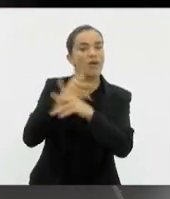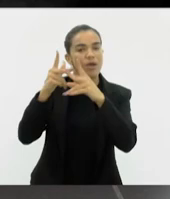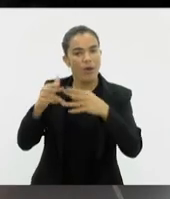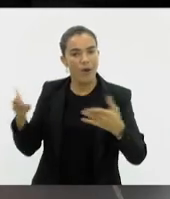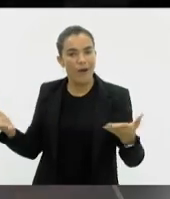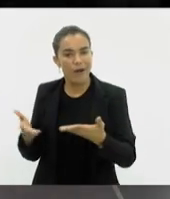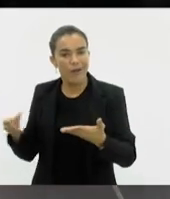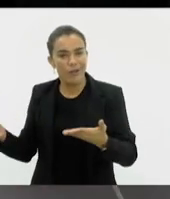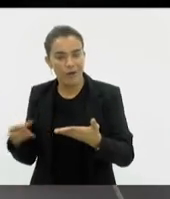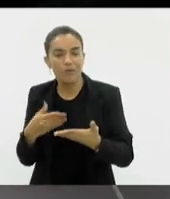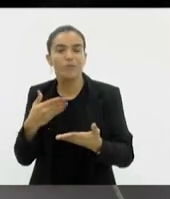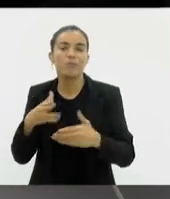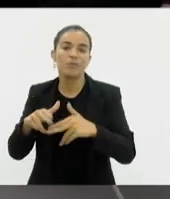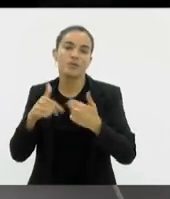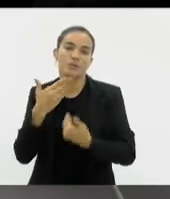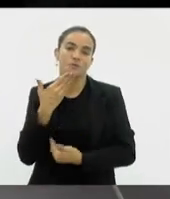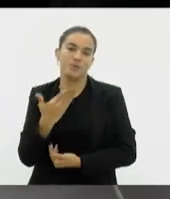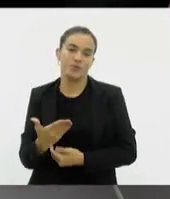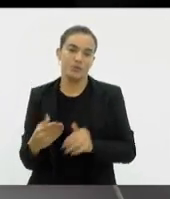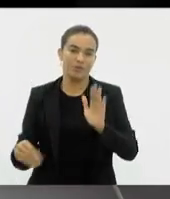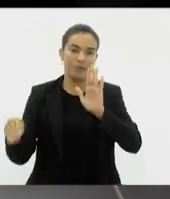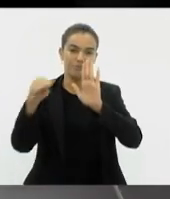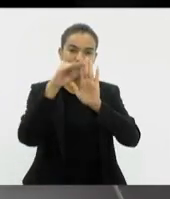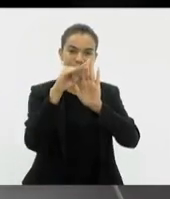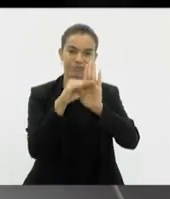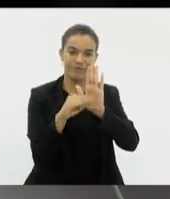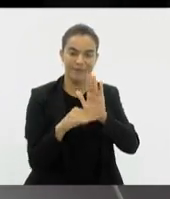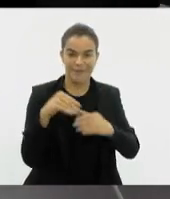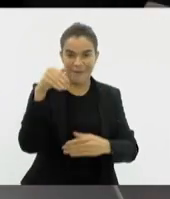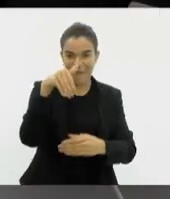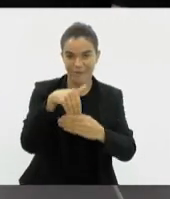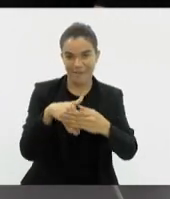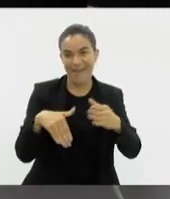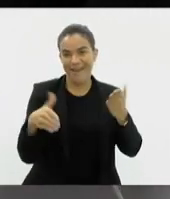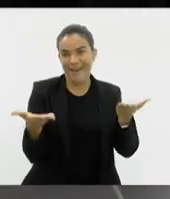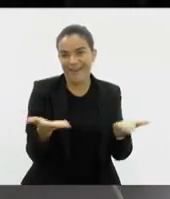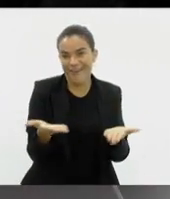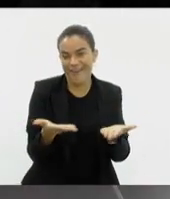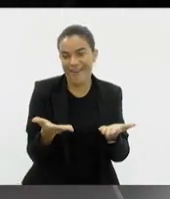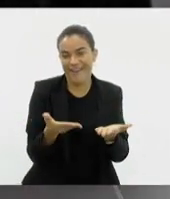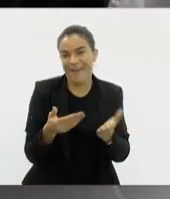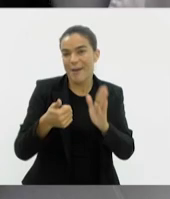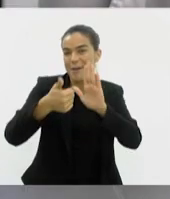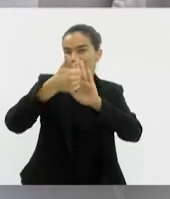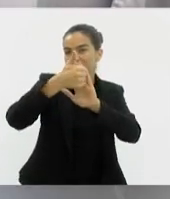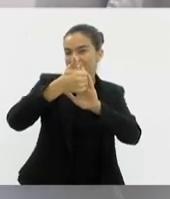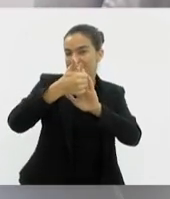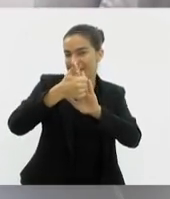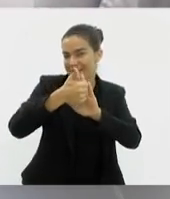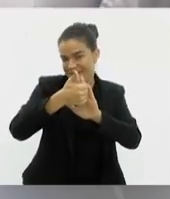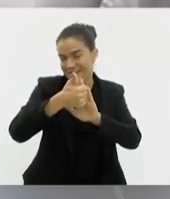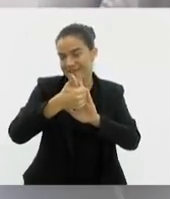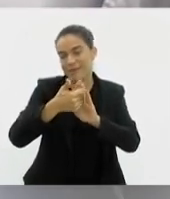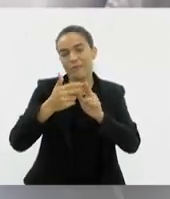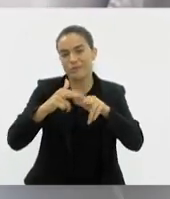pediu a inclusão por conta desse sentido. Então, por isso que veio a pauta como questão de ordem, ela contempla, a gente fez uma análise aqui de todos os